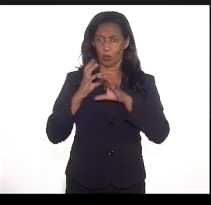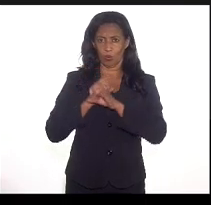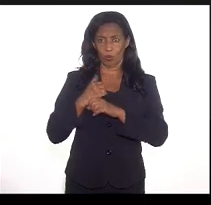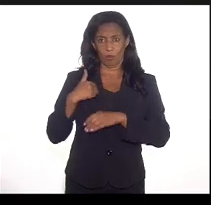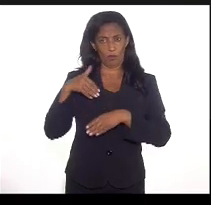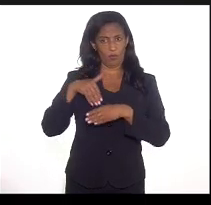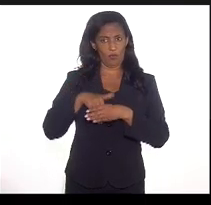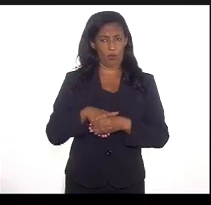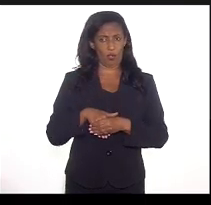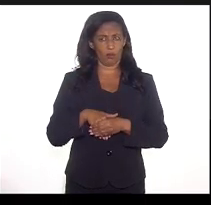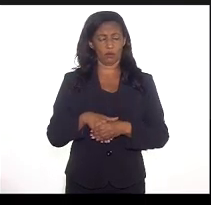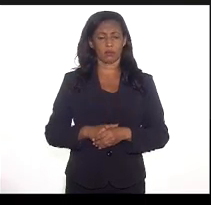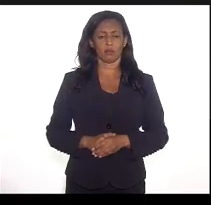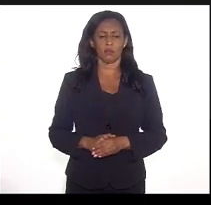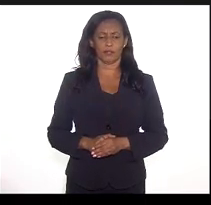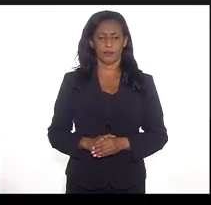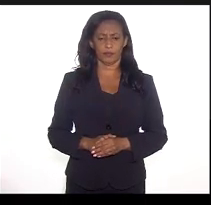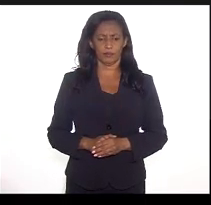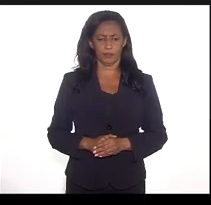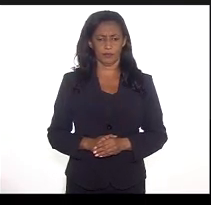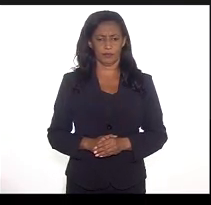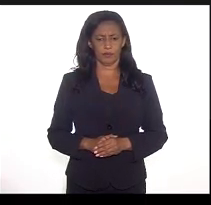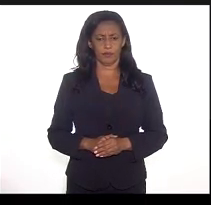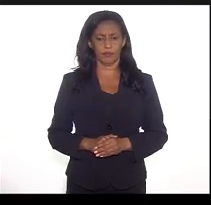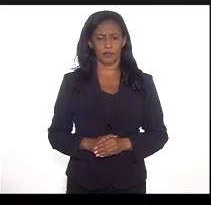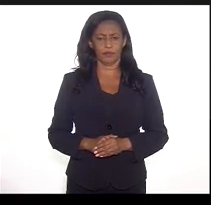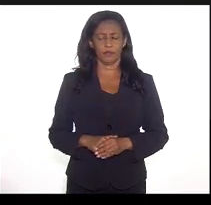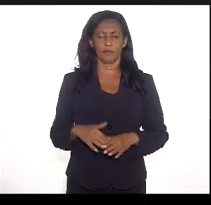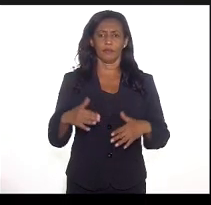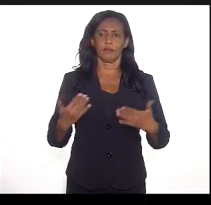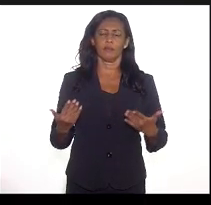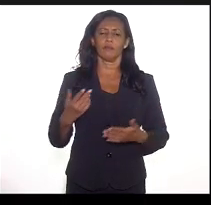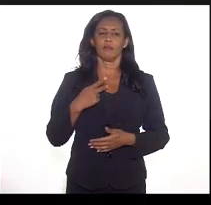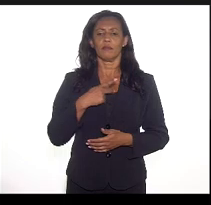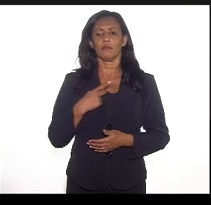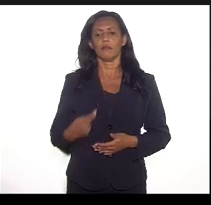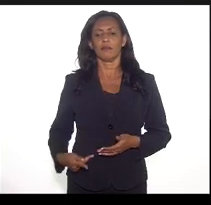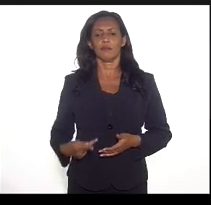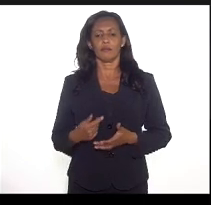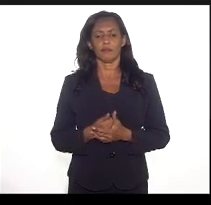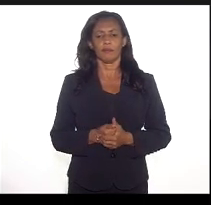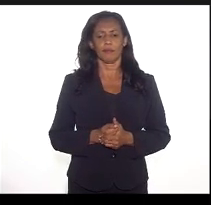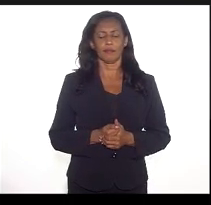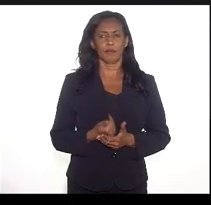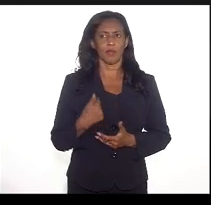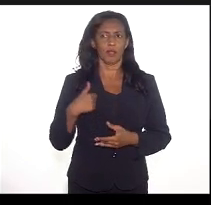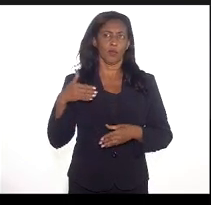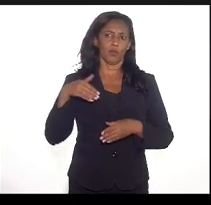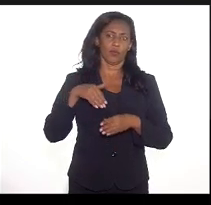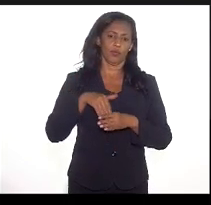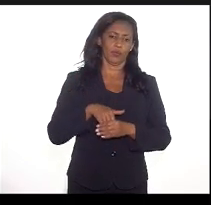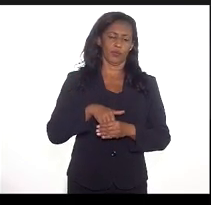presidente? Exatamente, ouvindo, conclusão do voto. Então, senhor presidente, eu vou votar